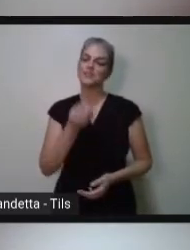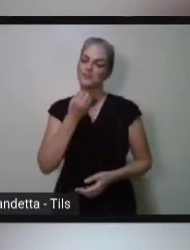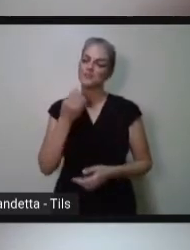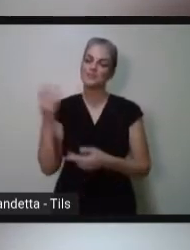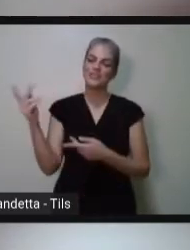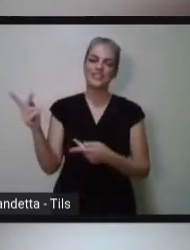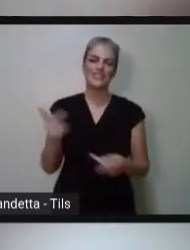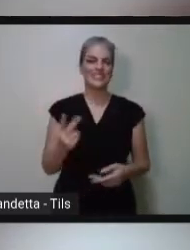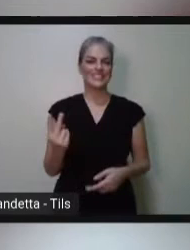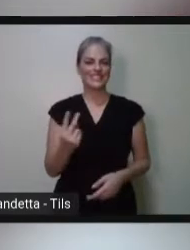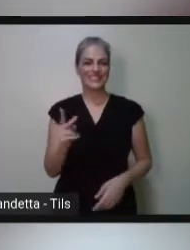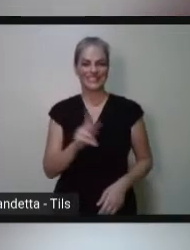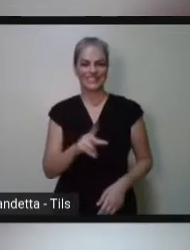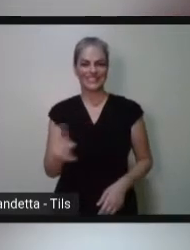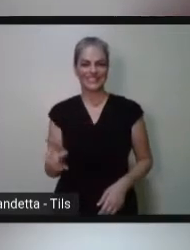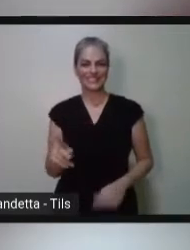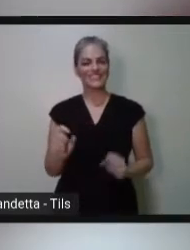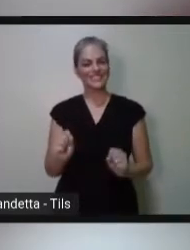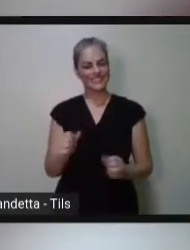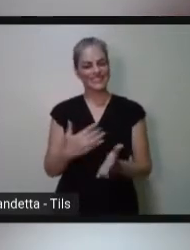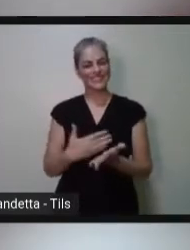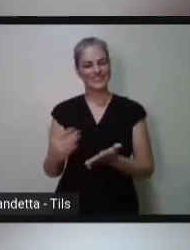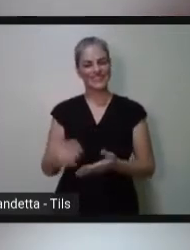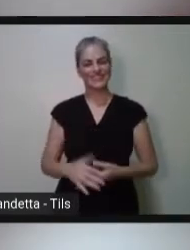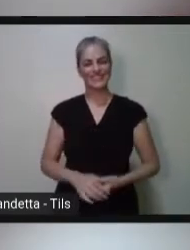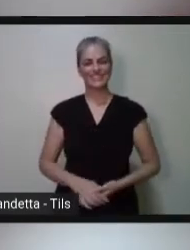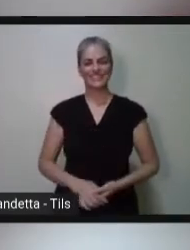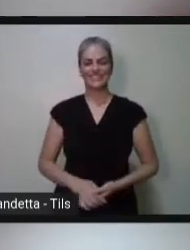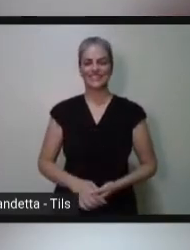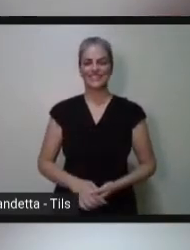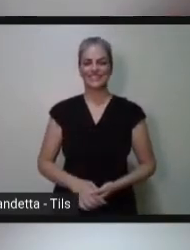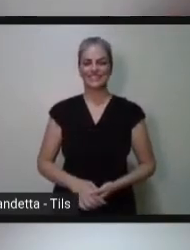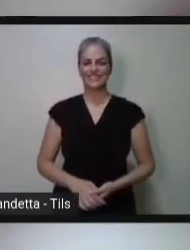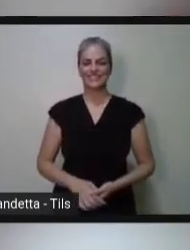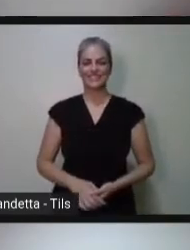Josiane, a palavra está com vocês.